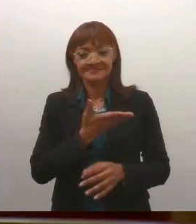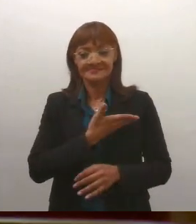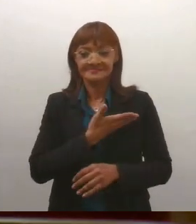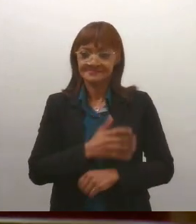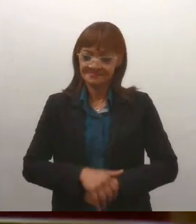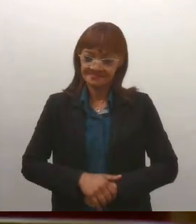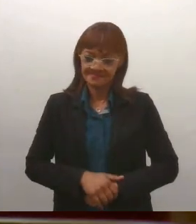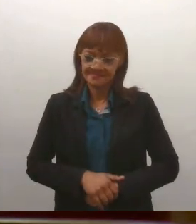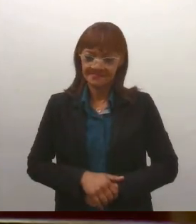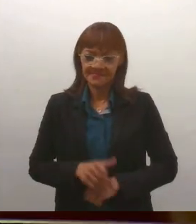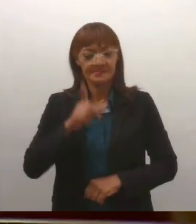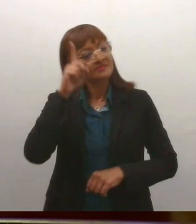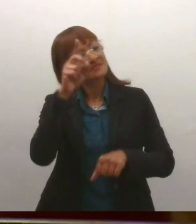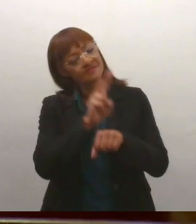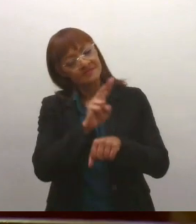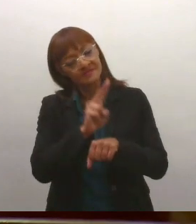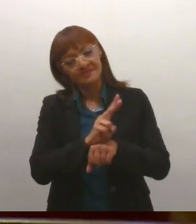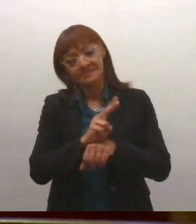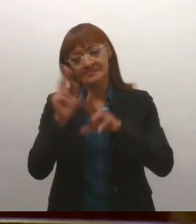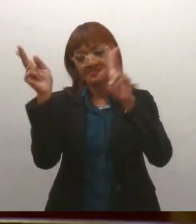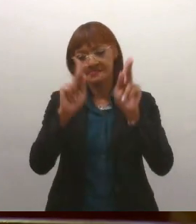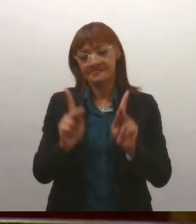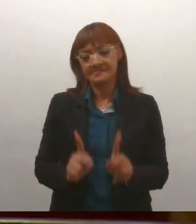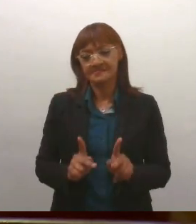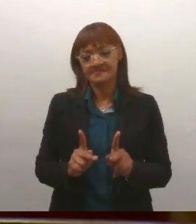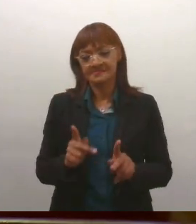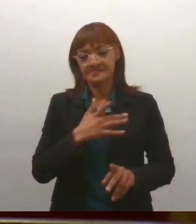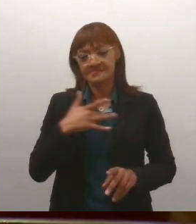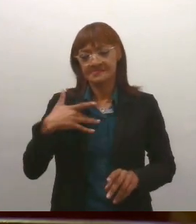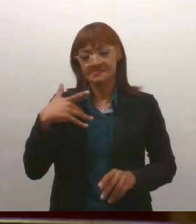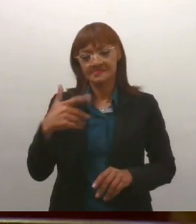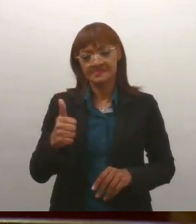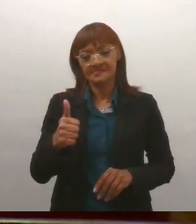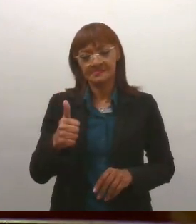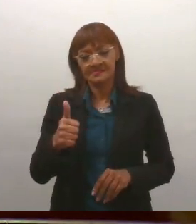paz, saúde e proteção divina. Você merece, meu amigo.